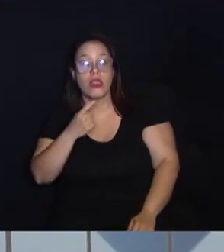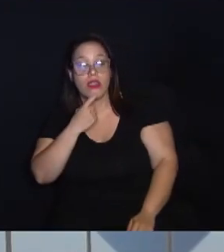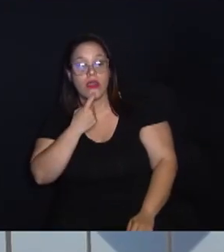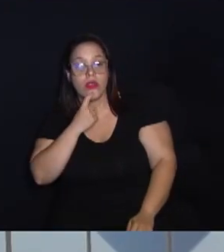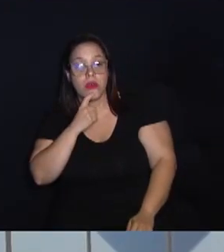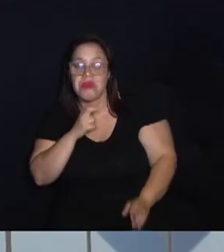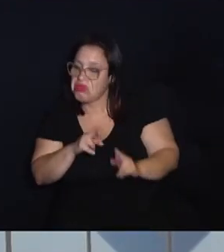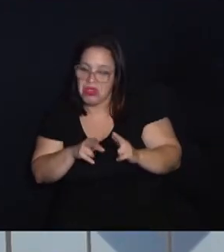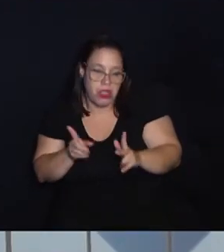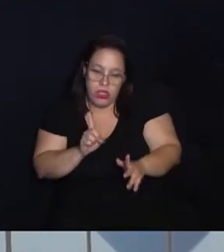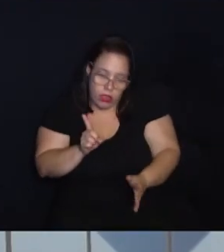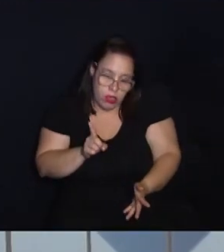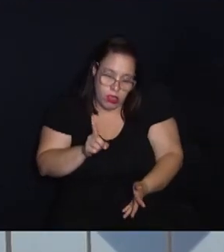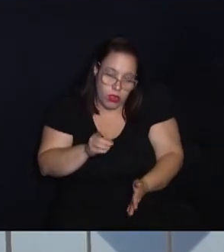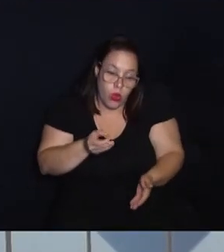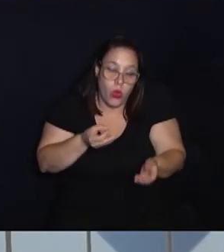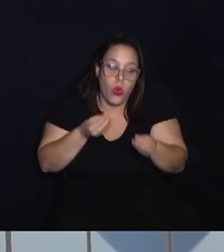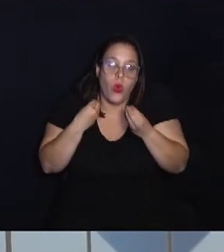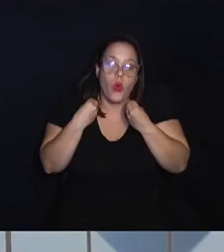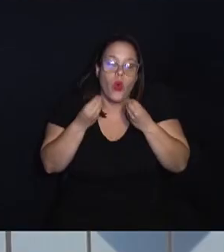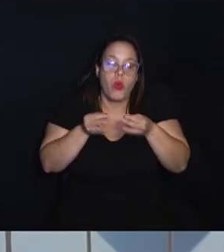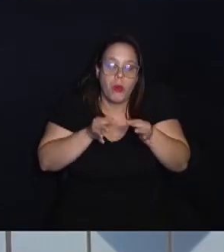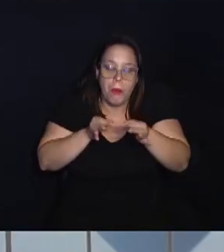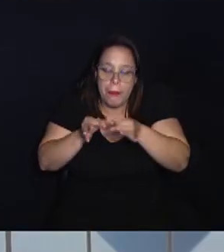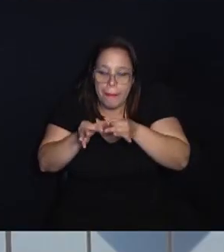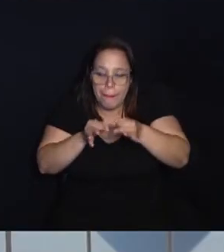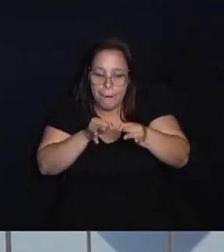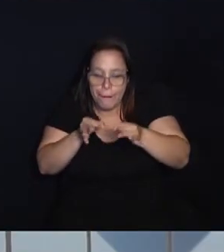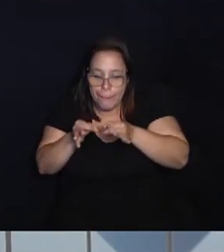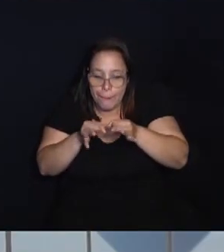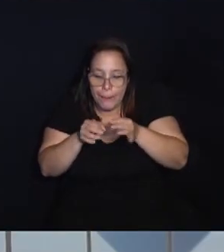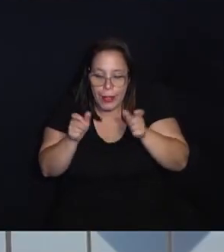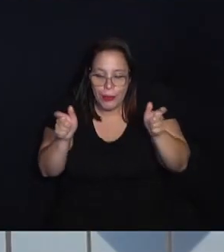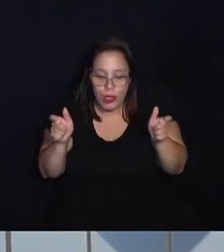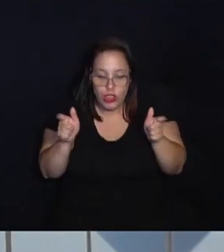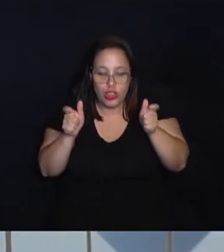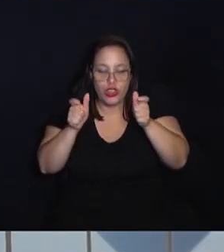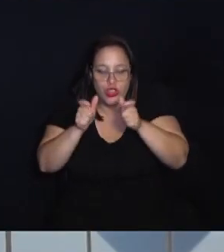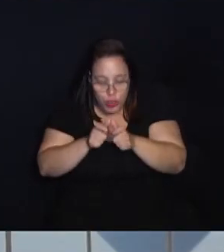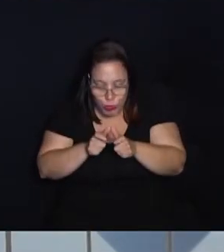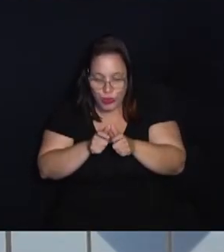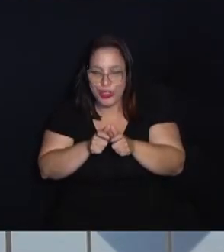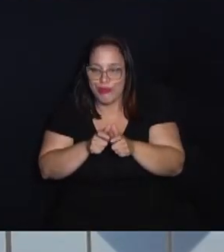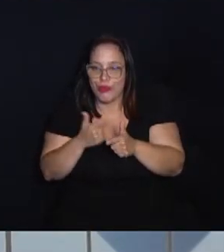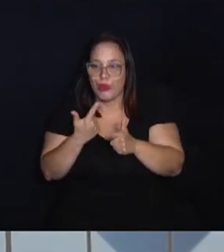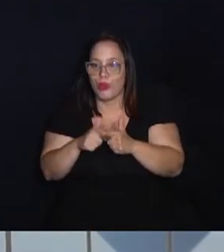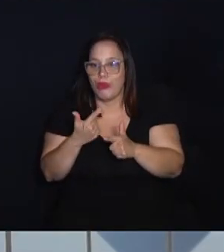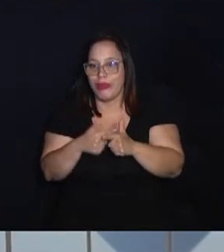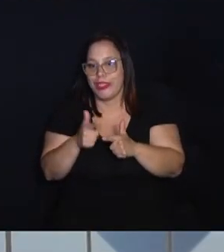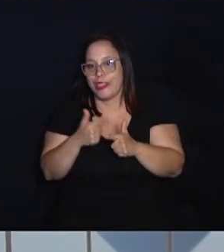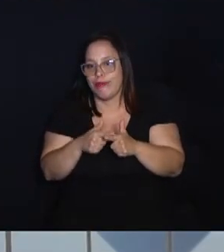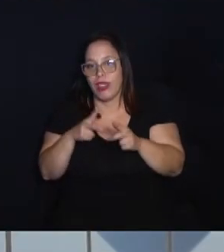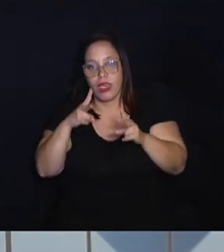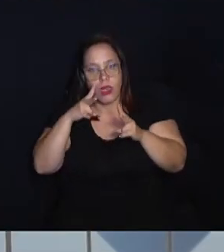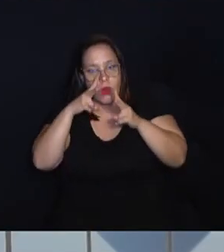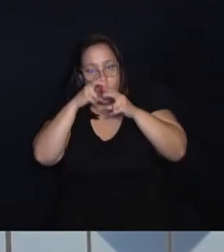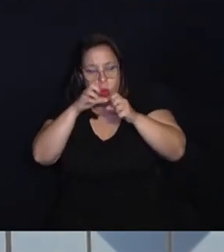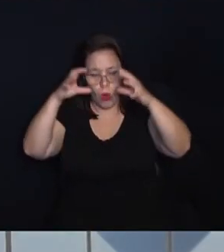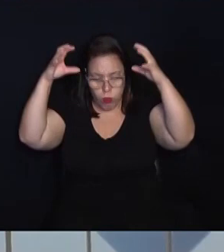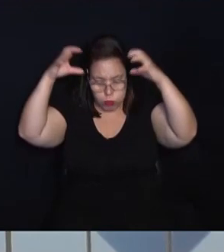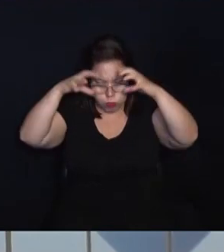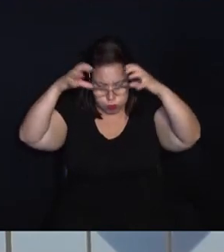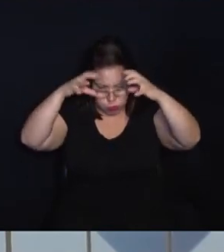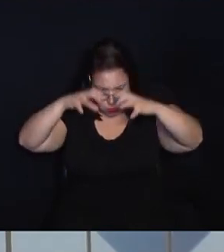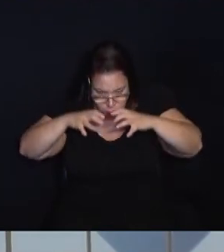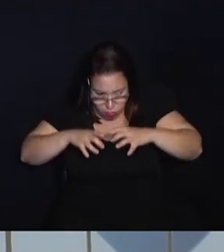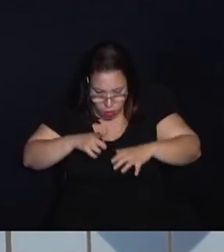diferente, como preparar Campinas para mitigar as consequências desses efeitos. Essas fortes chuvas que acontecem